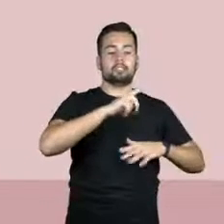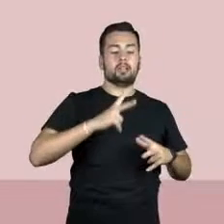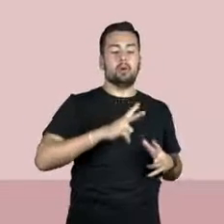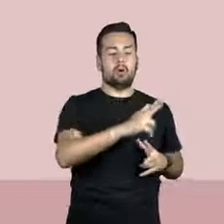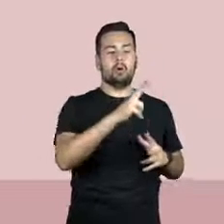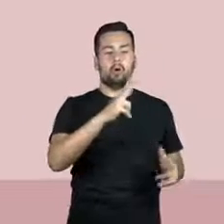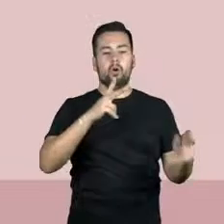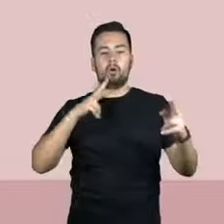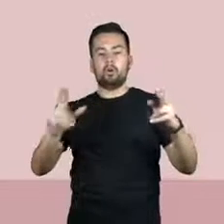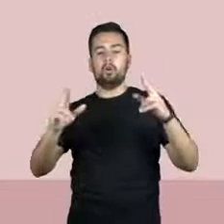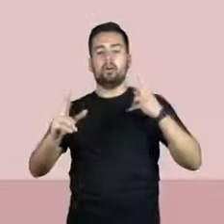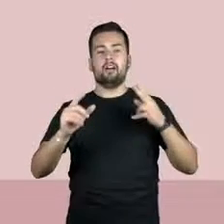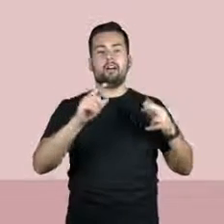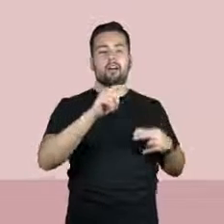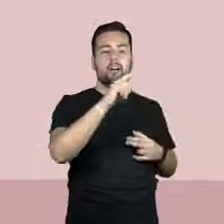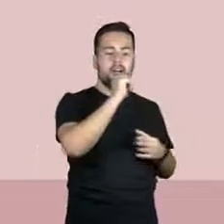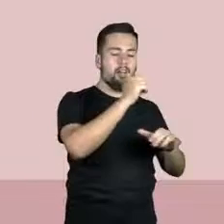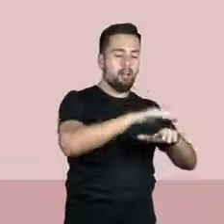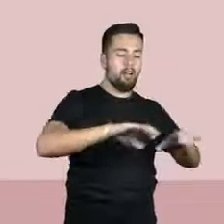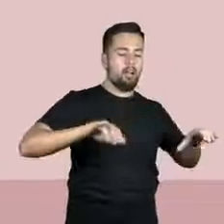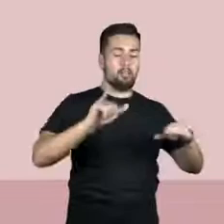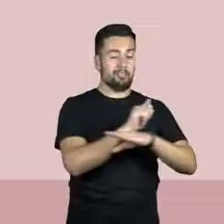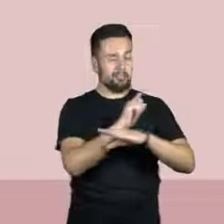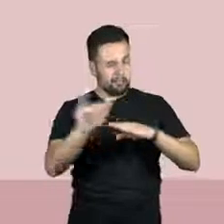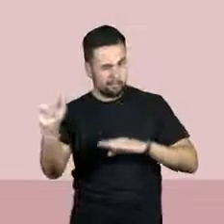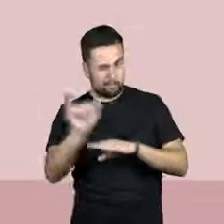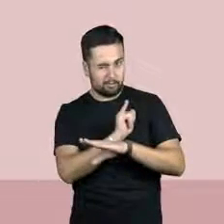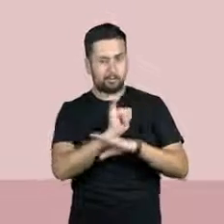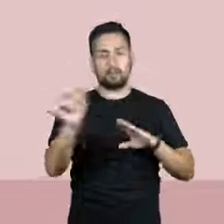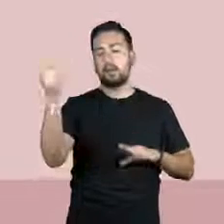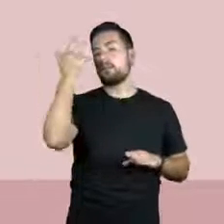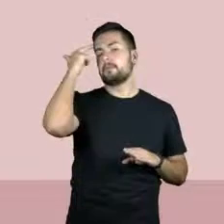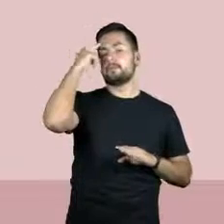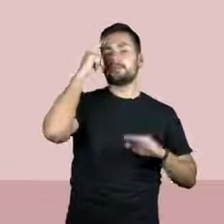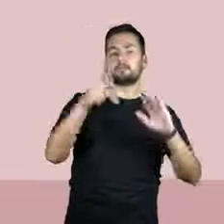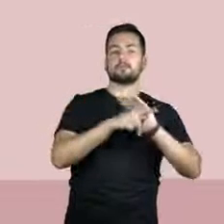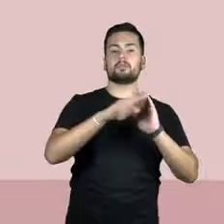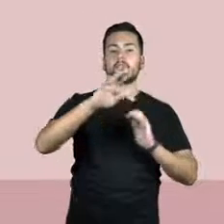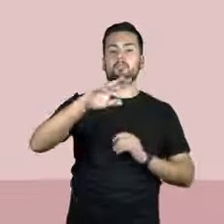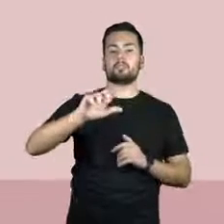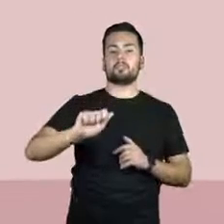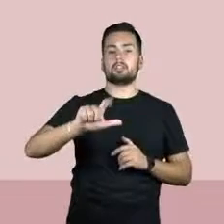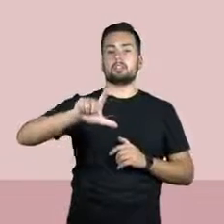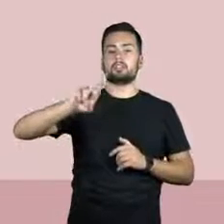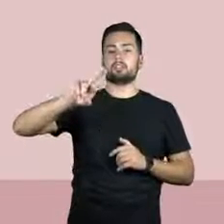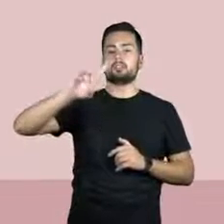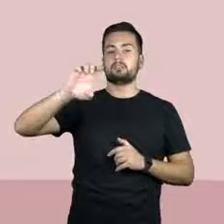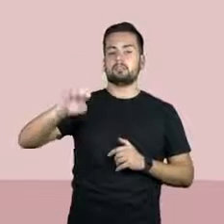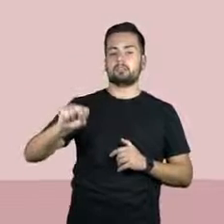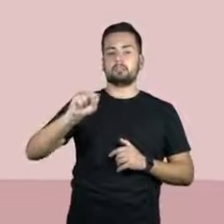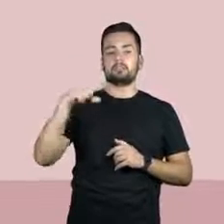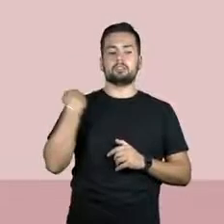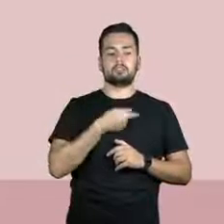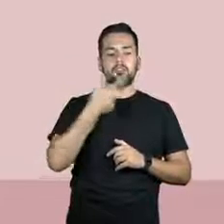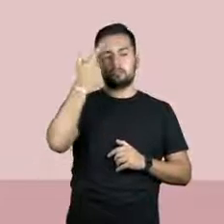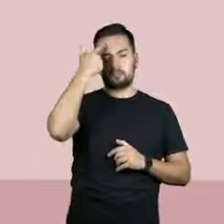cortes, aterros em regiões estratégicas, vamos pensar assim, de taludes, né? A gente pode pensar que isso pode